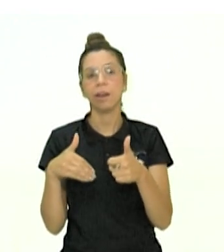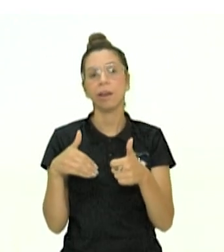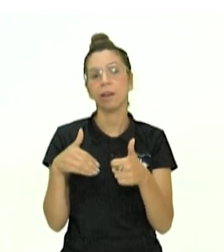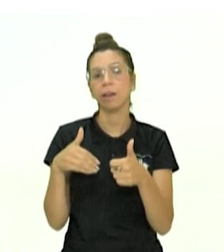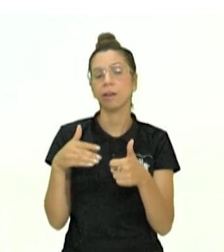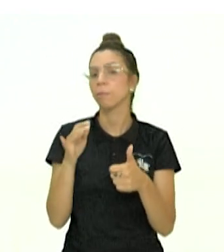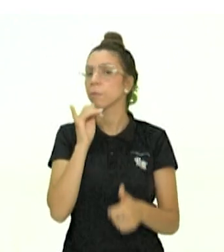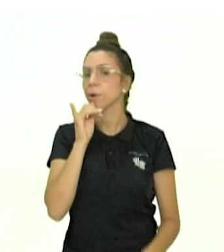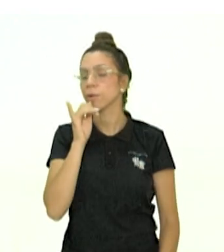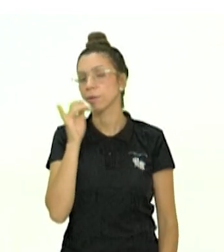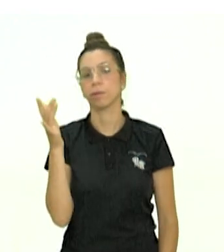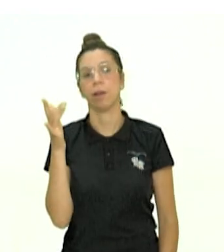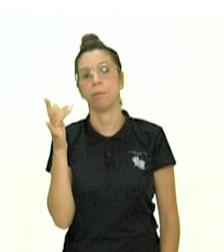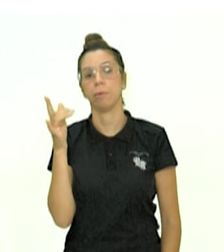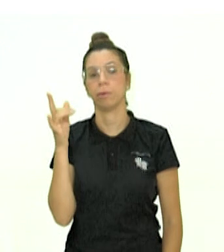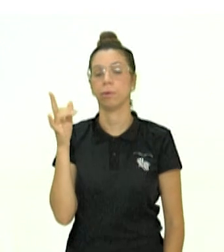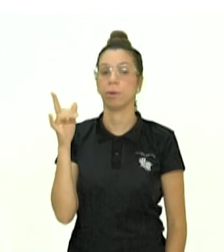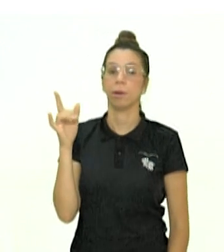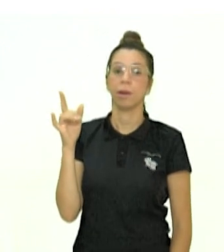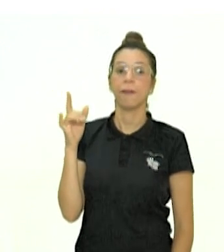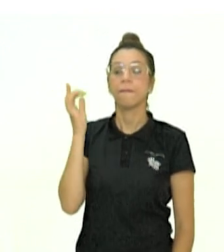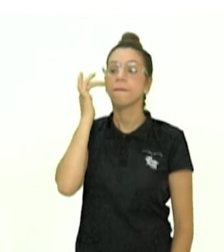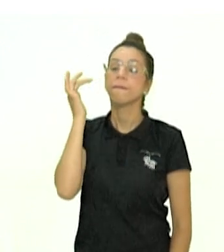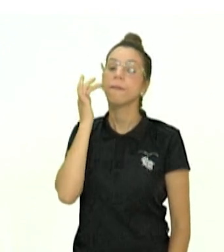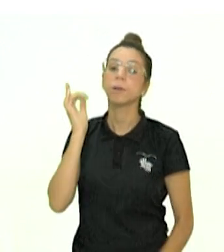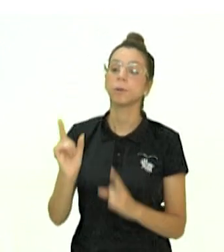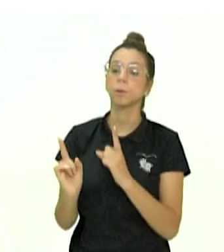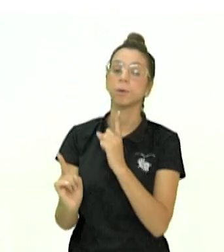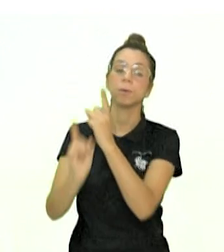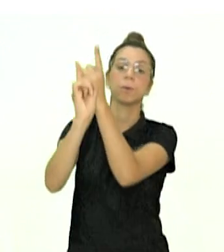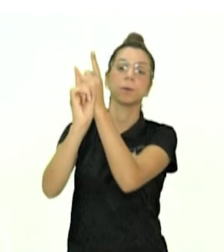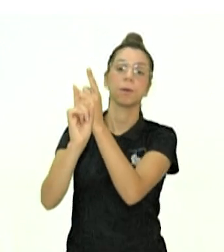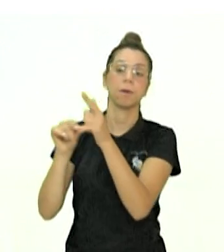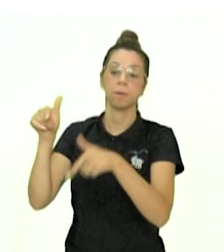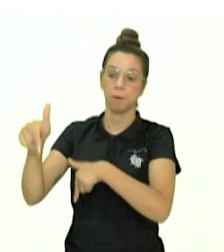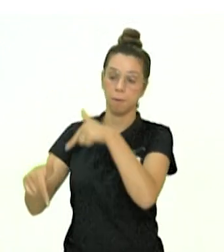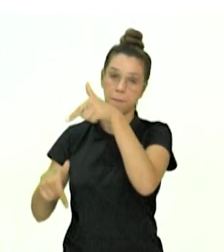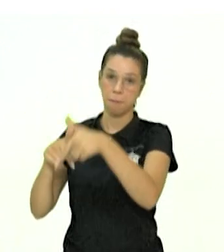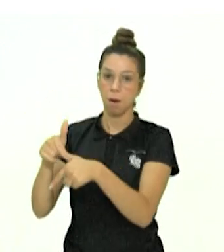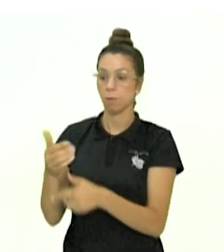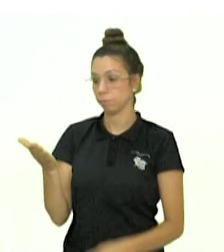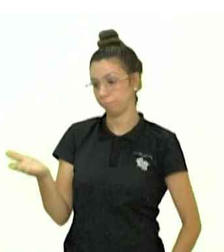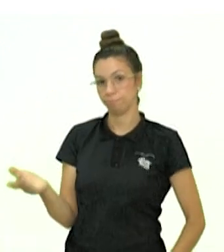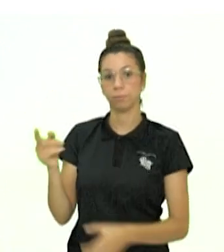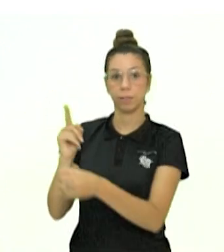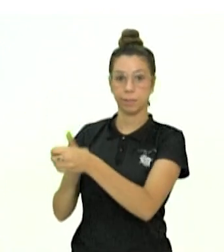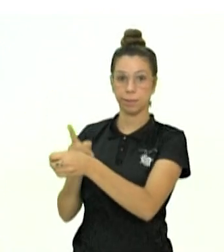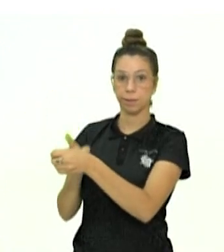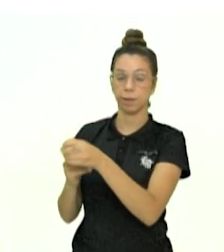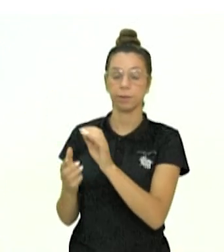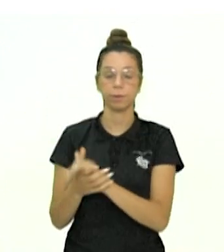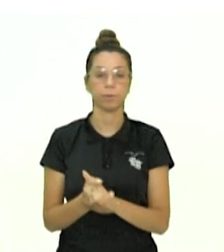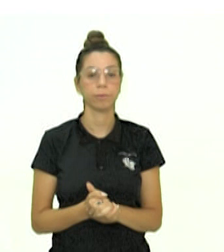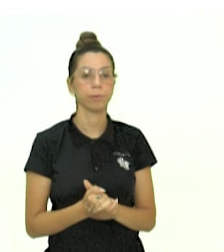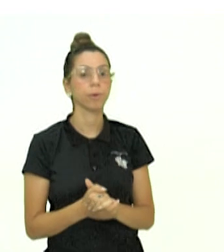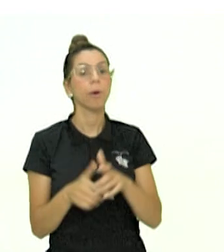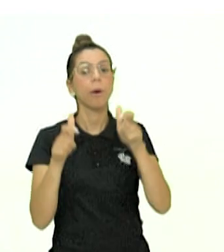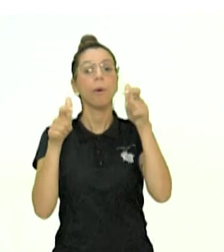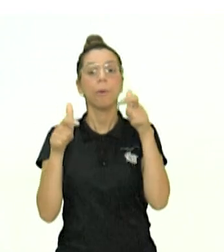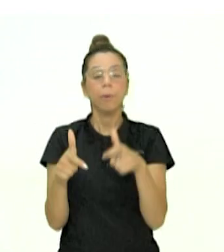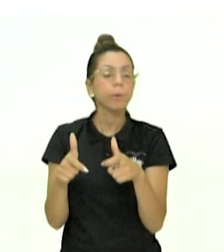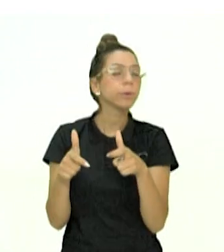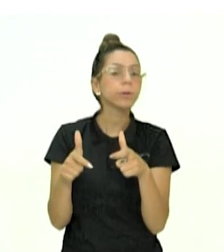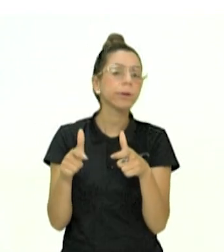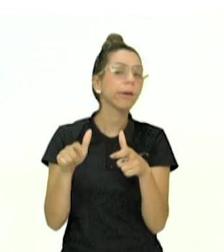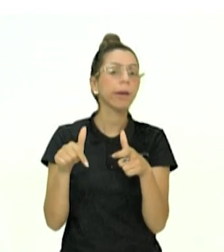the city, né? É menos difícil lá, no campo é mais difícil. Where is less populous? Onde que é menos